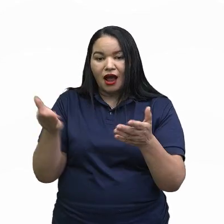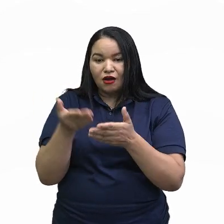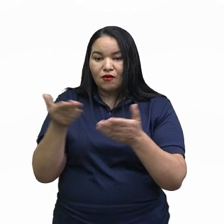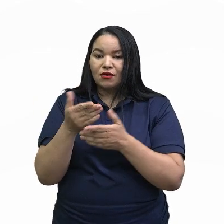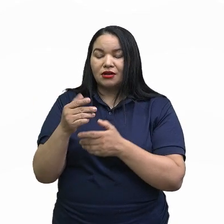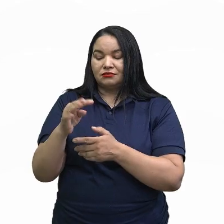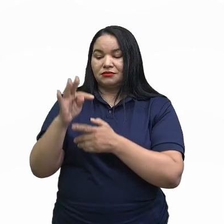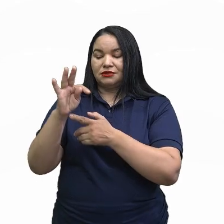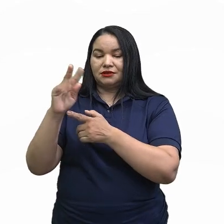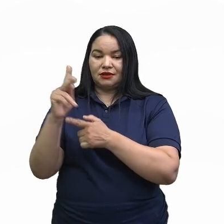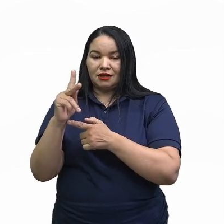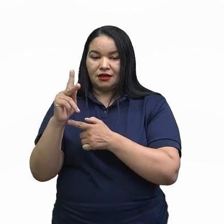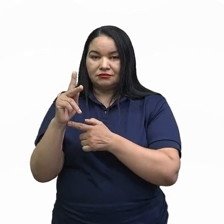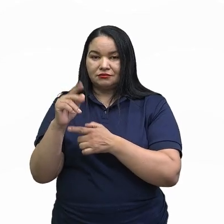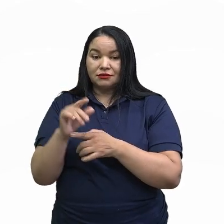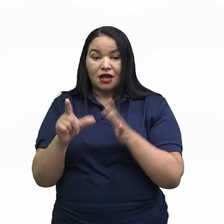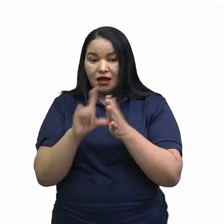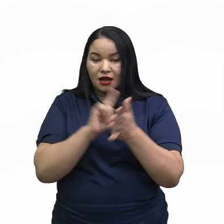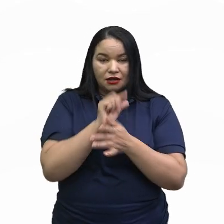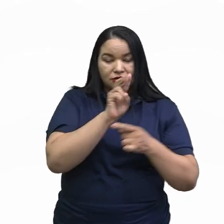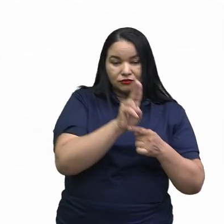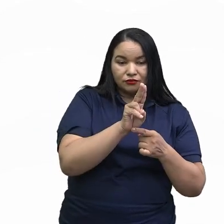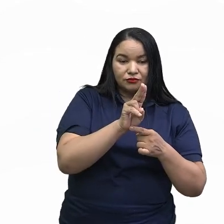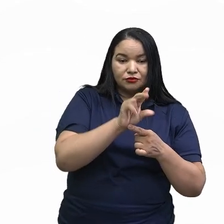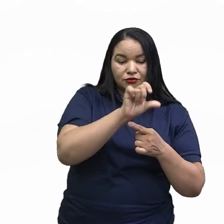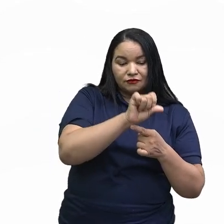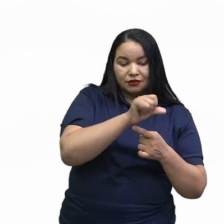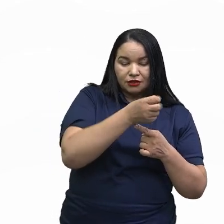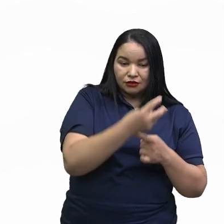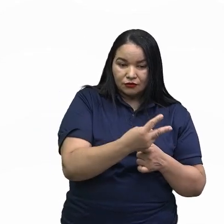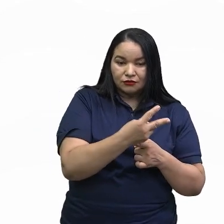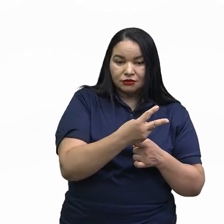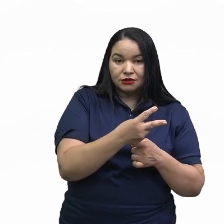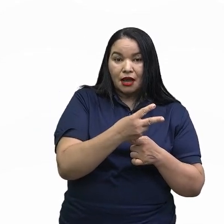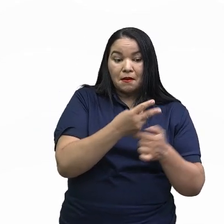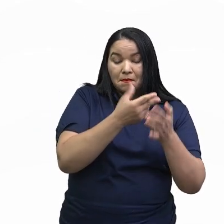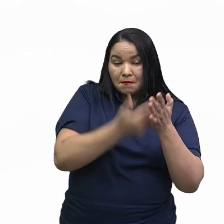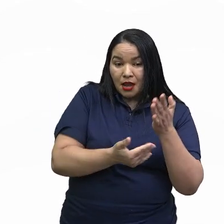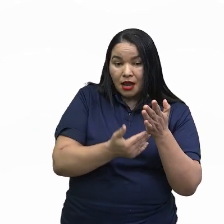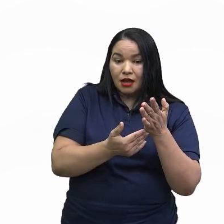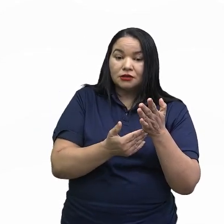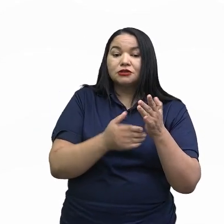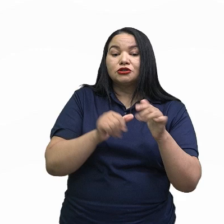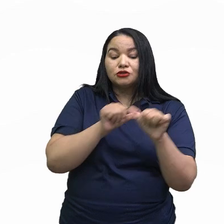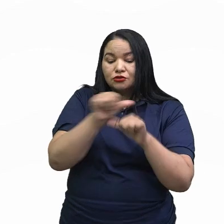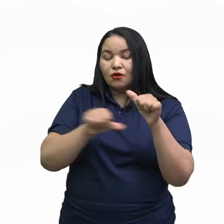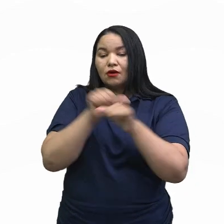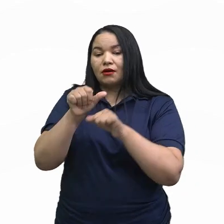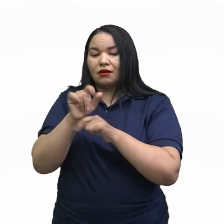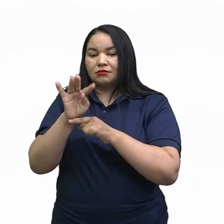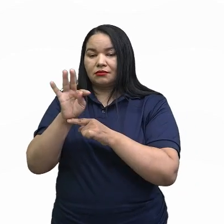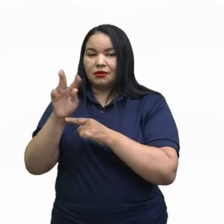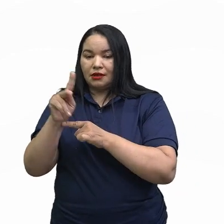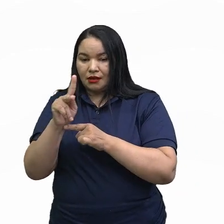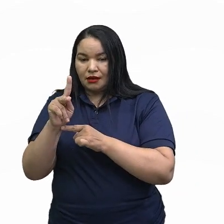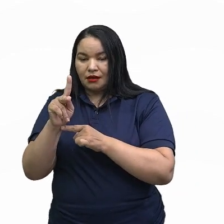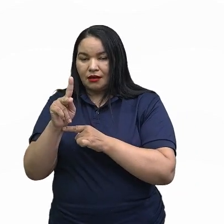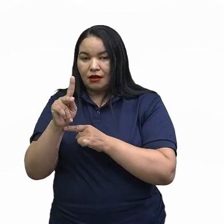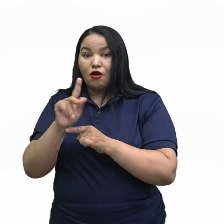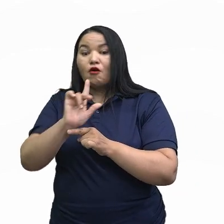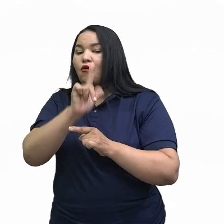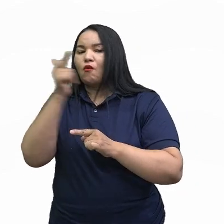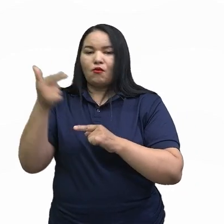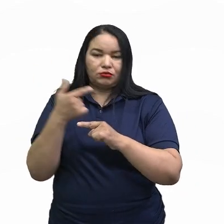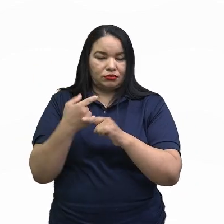92. Então, quando ele perde esses 2 aí prótons, né, ele se transforma no tório, tá? Que é um outro